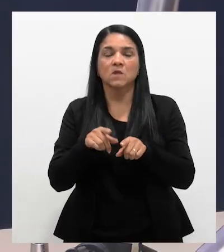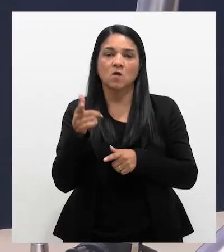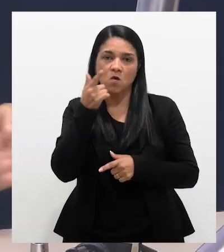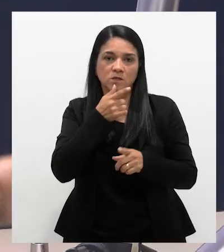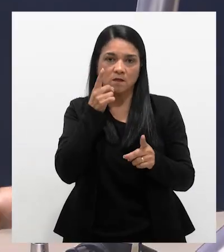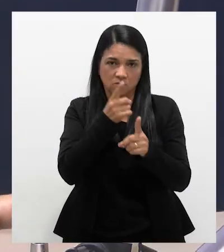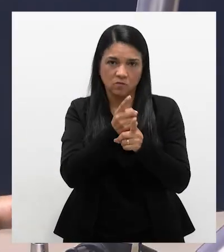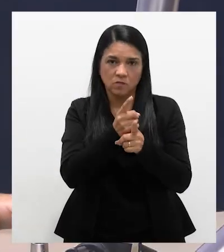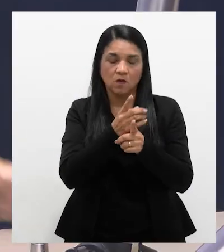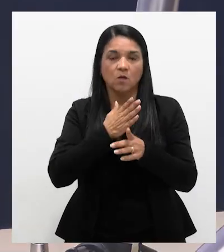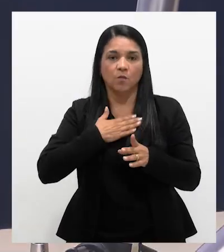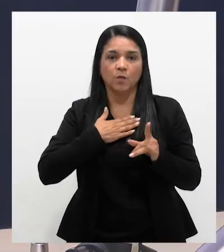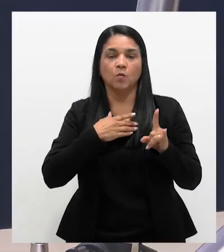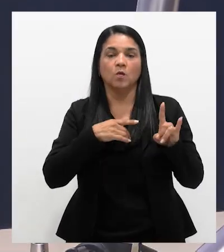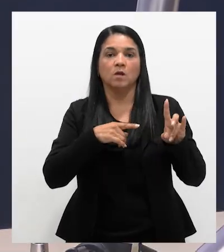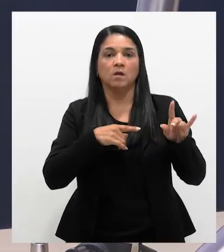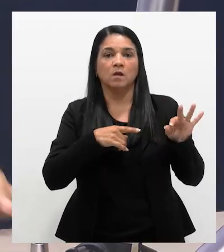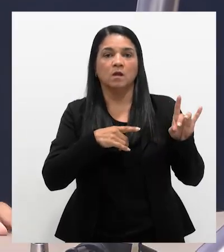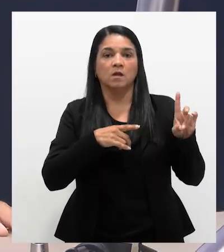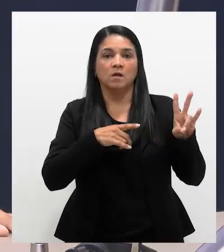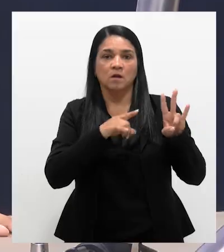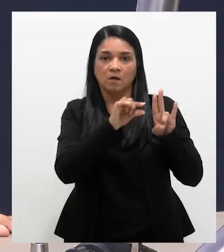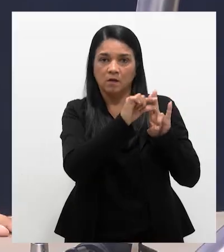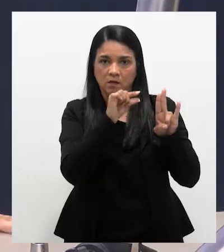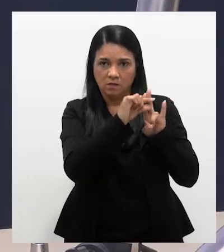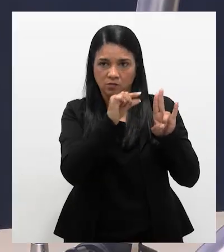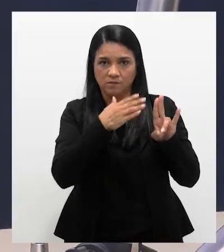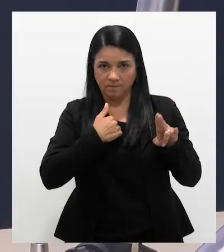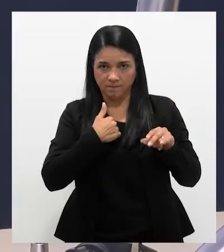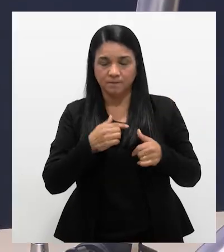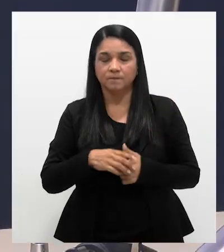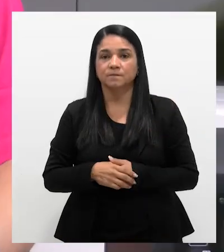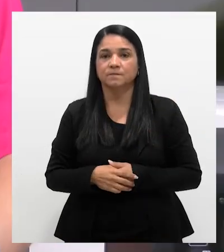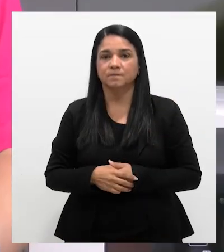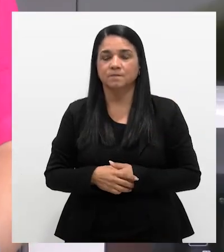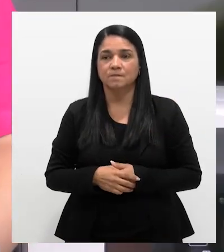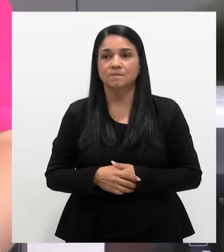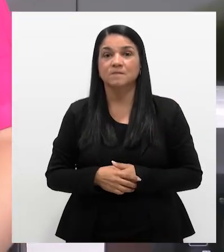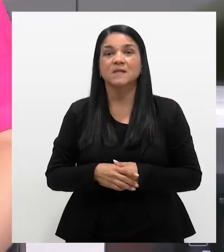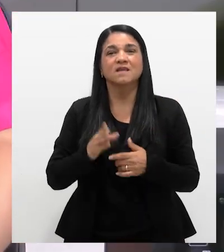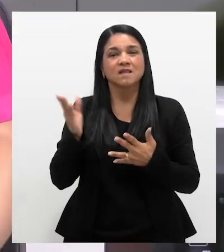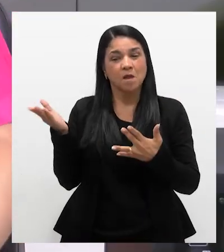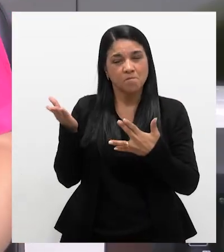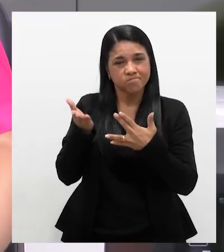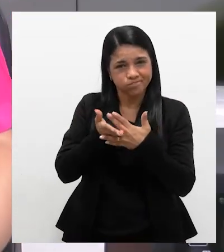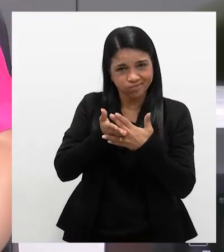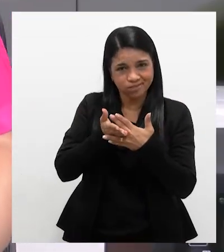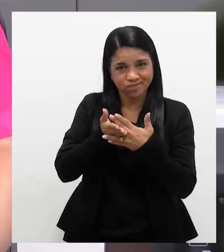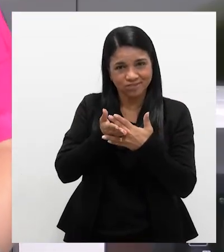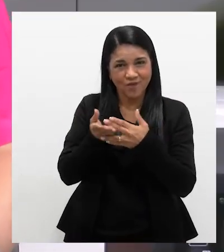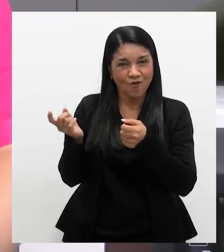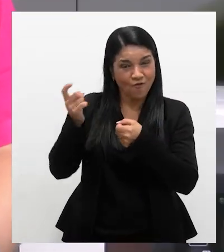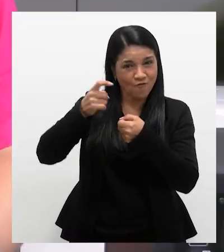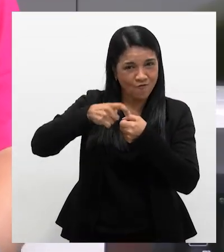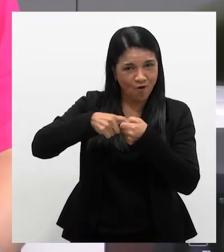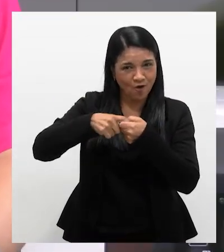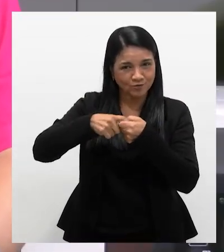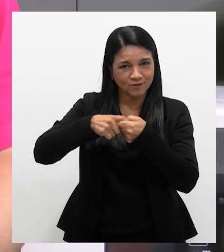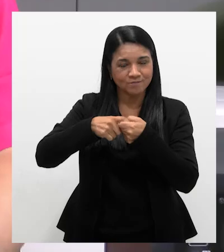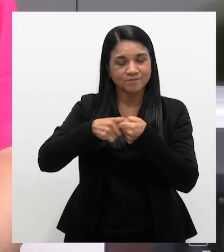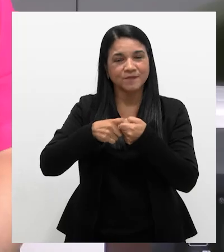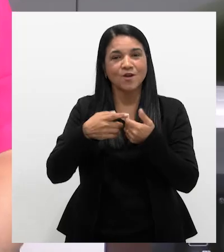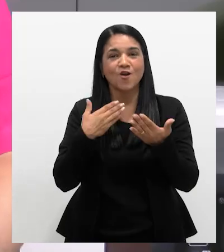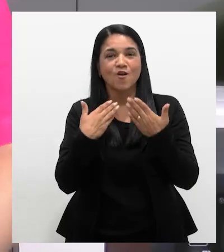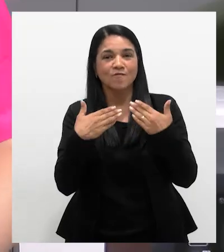RAFAELBROCO, você consegue achar também o meu LinkedIn. Muito bom. Olha, daqui a pouquinho a gente volta no próximo bloco para